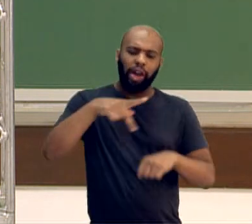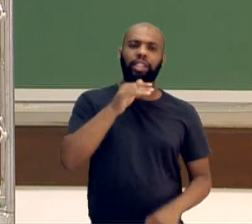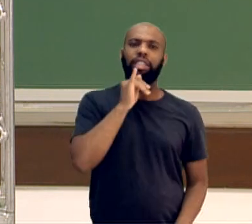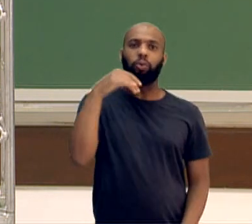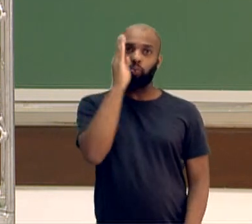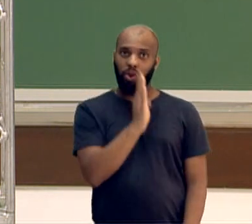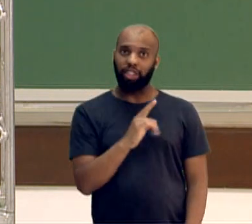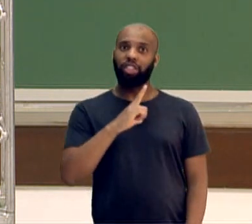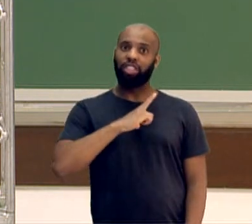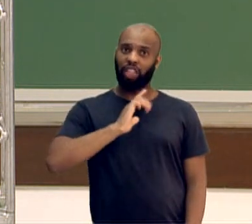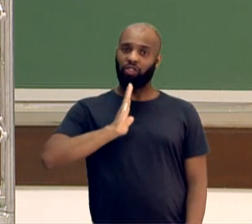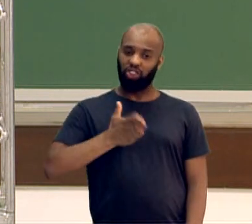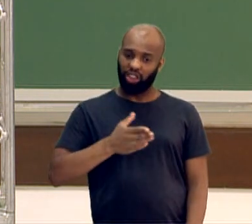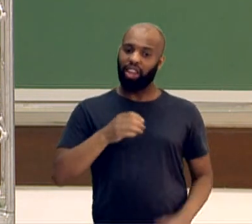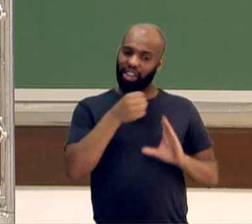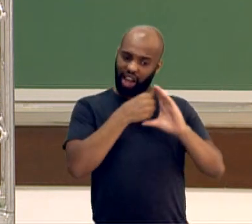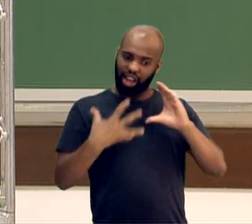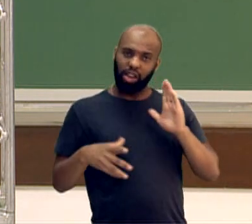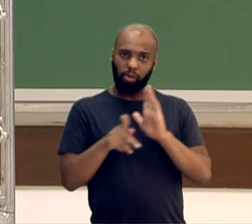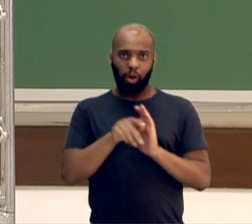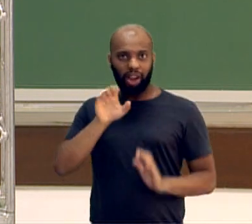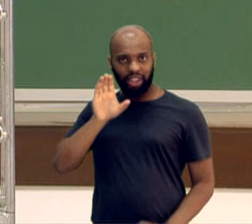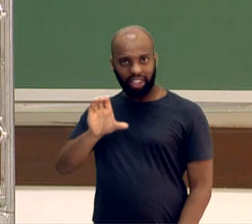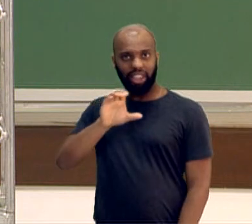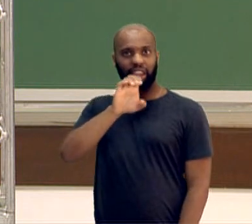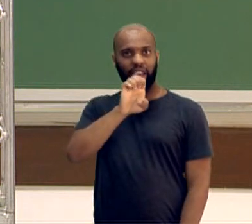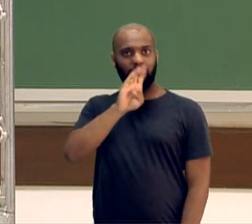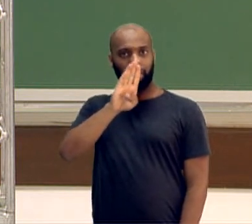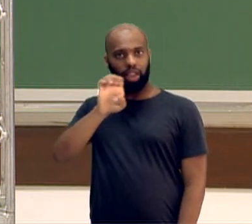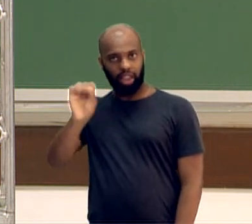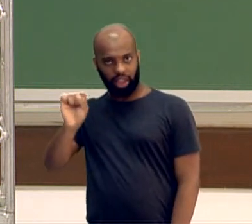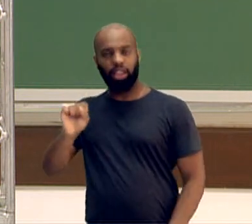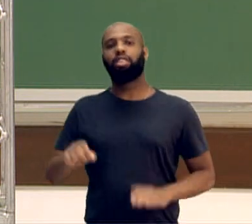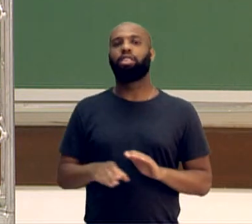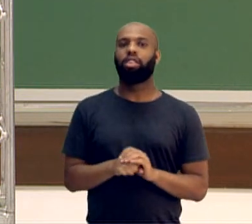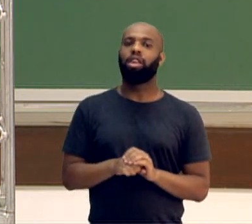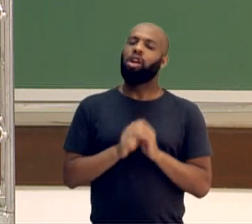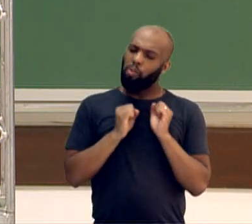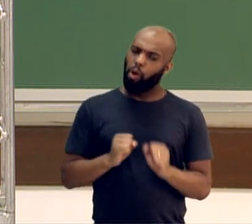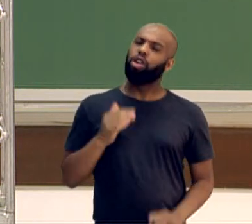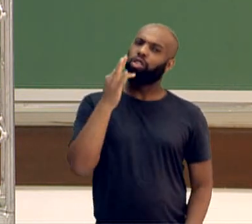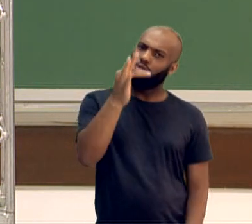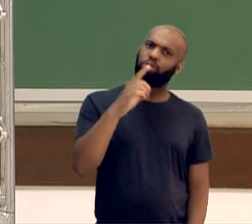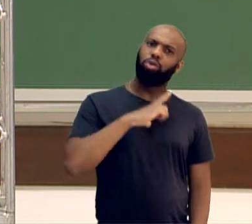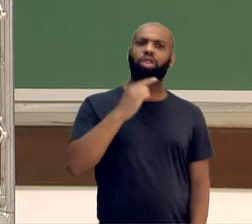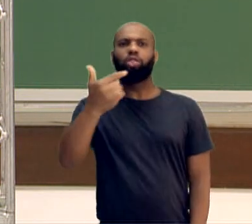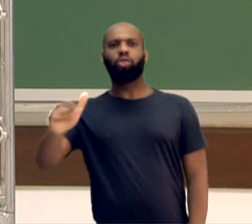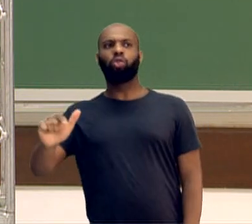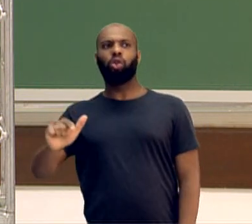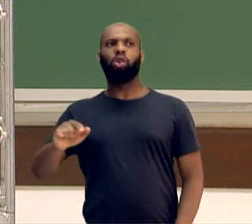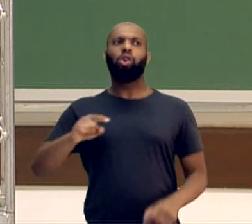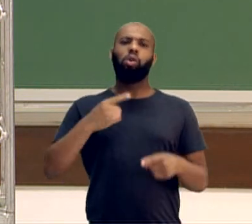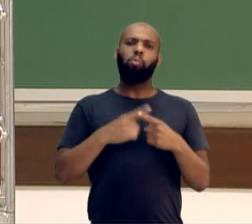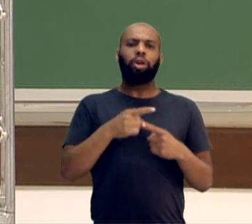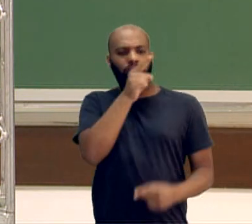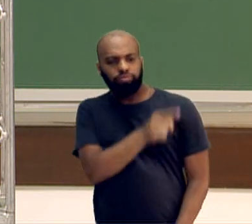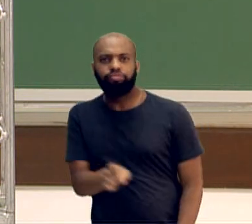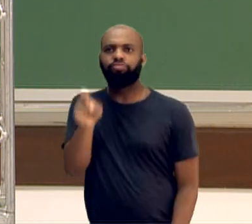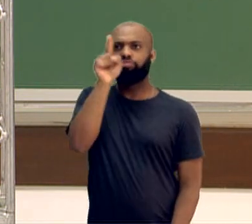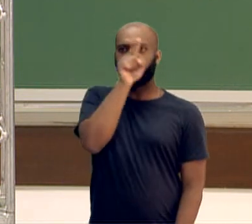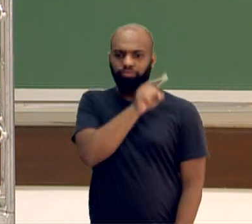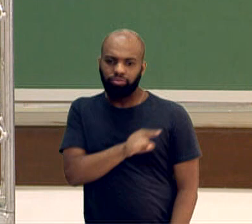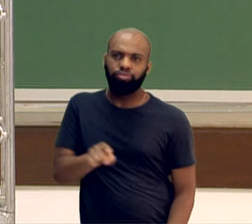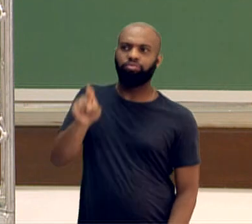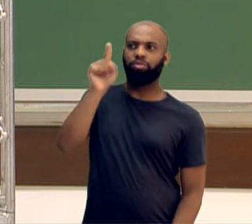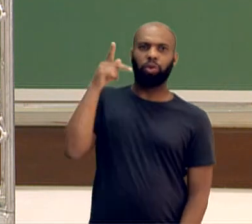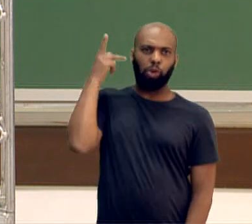teve características do Estado do bem-estar social, hoje já não tem mais, talvez futuramente volte a ter. E é muito cíclico, né, as